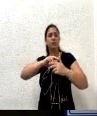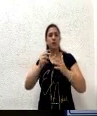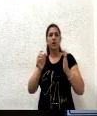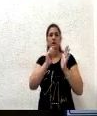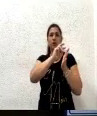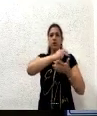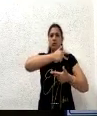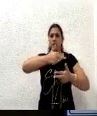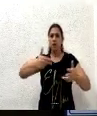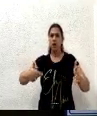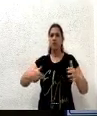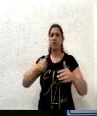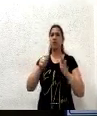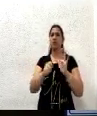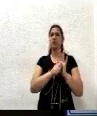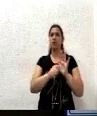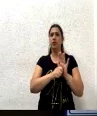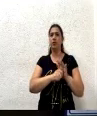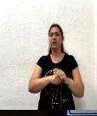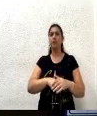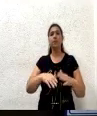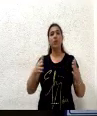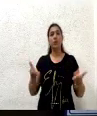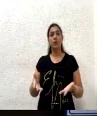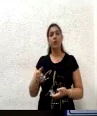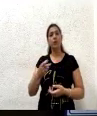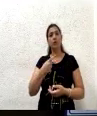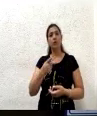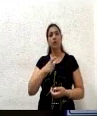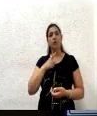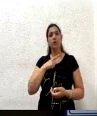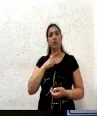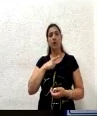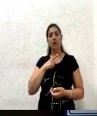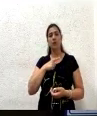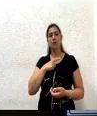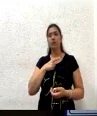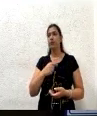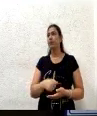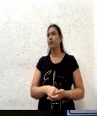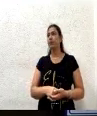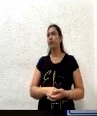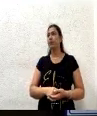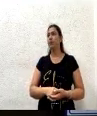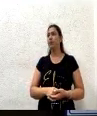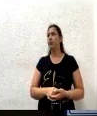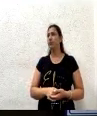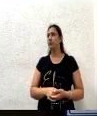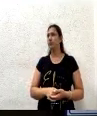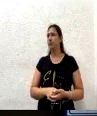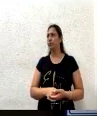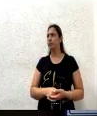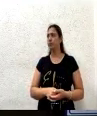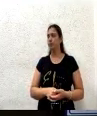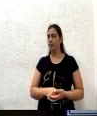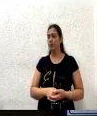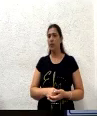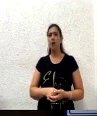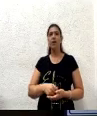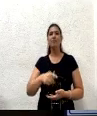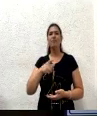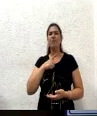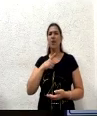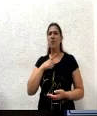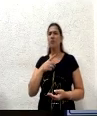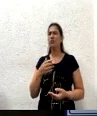alcoolismo. Hoje, nós estamos com muito índice de jovens